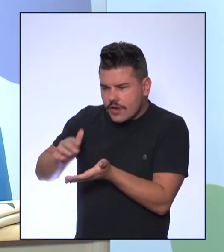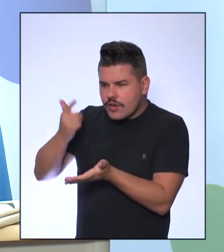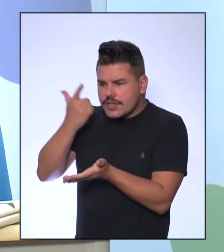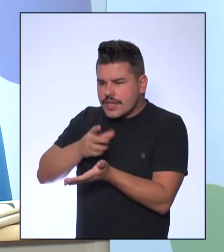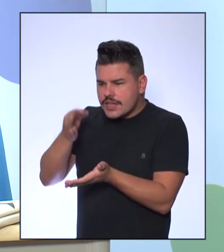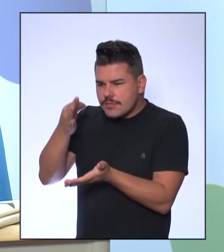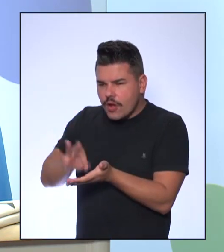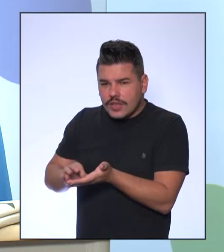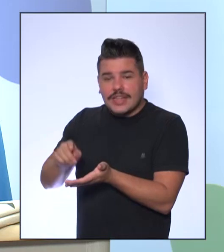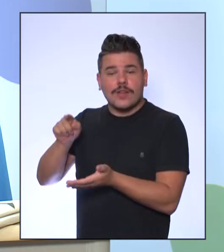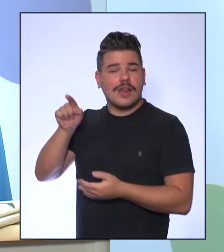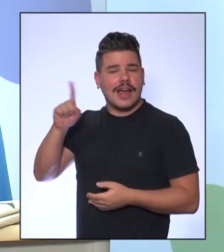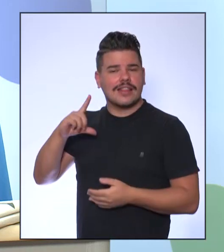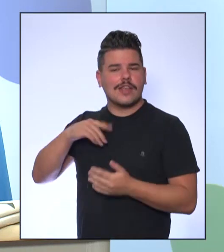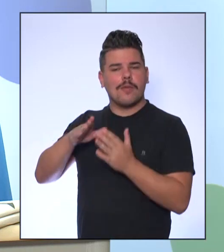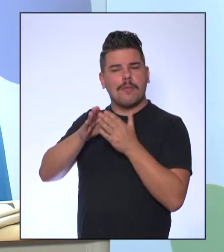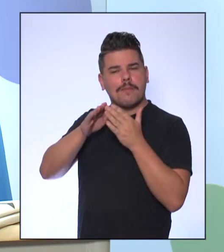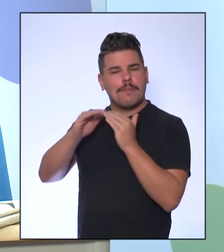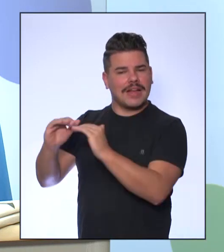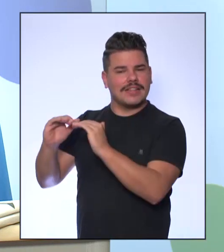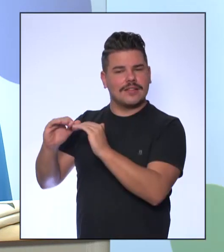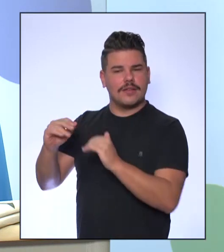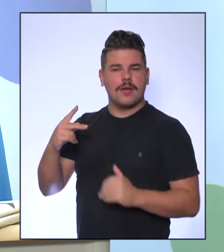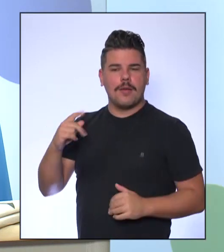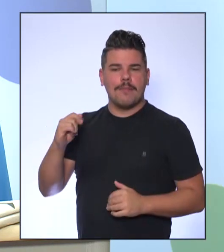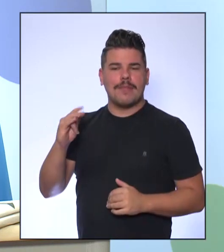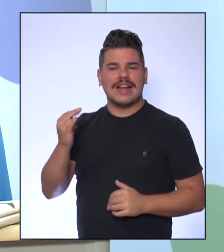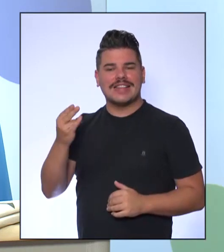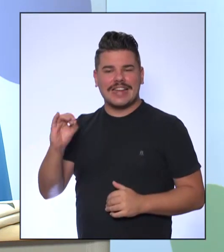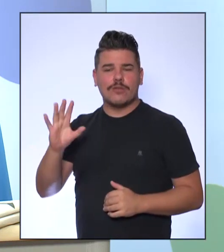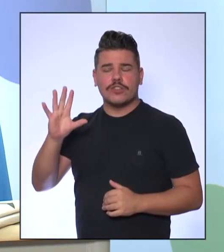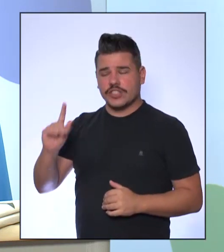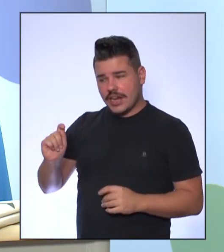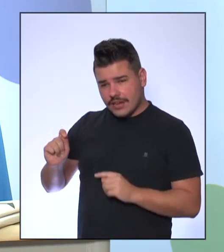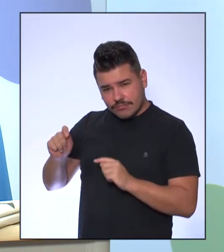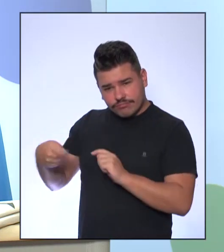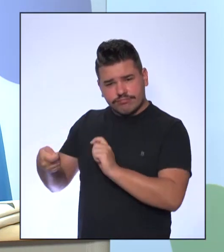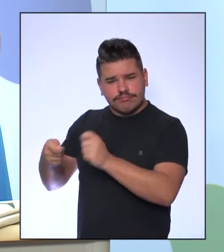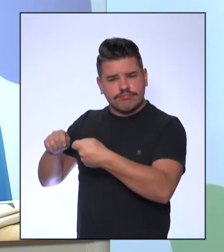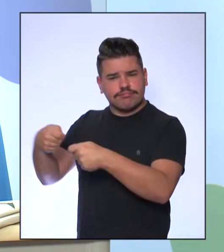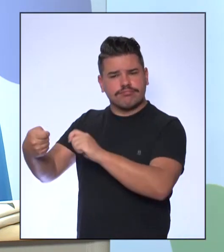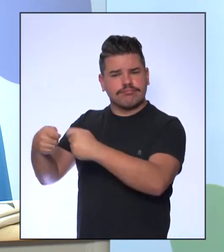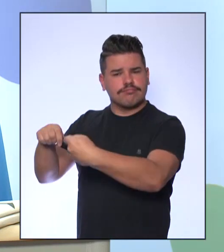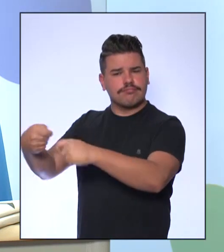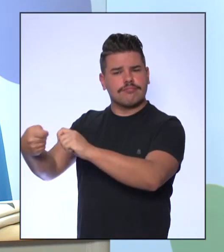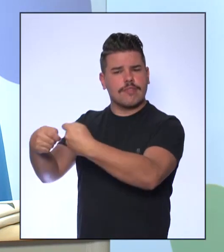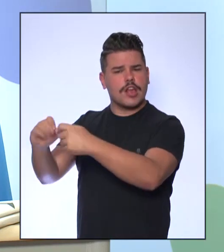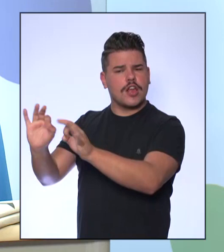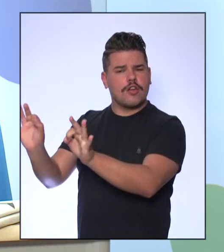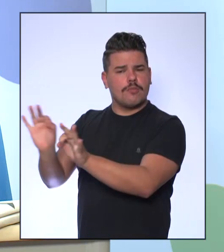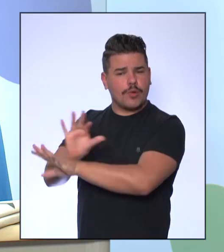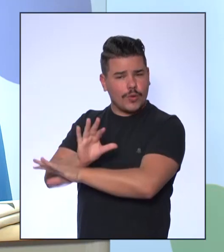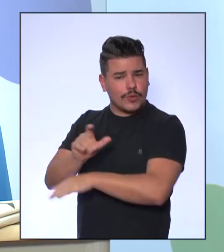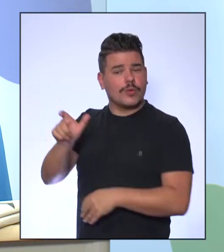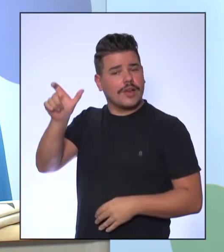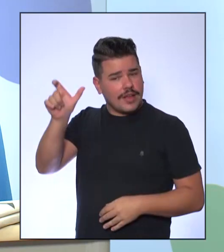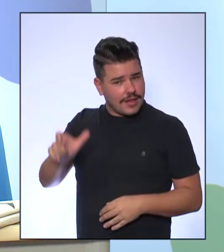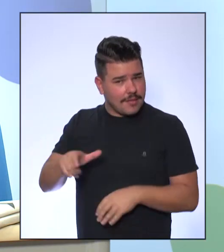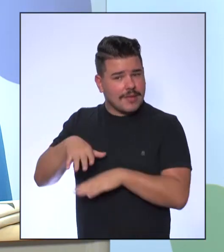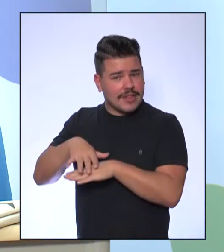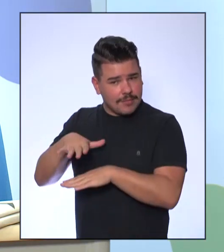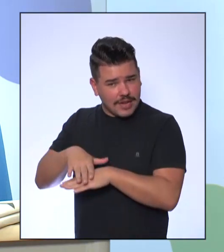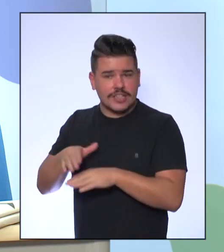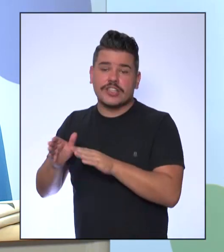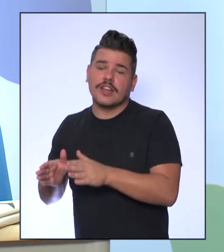uma linguagem, né, uma linguagem mais simbólica. Então, o que acontece? Você tem esse trabalho da matemática. E qual é o trabalho